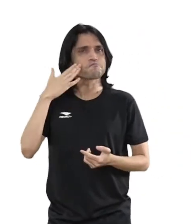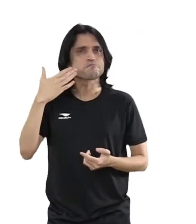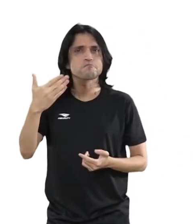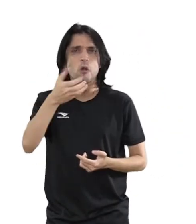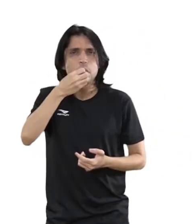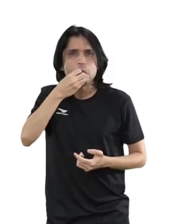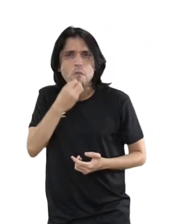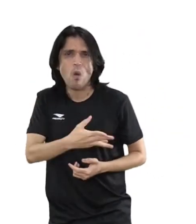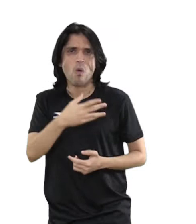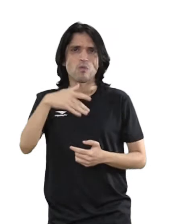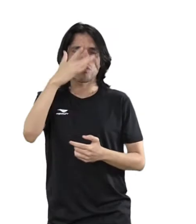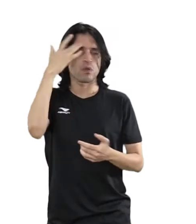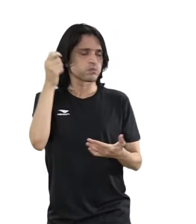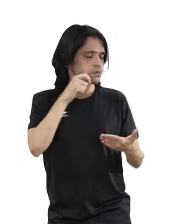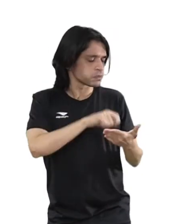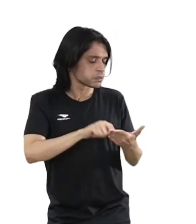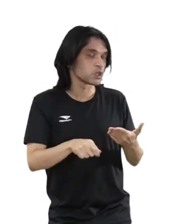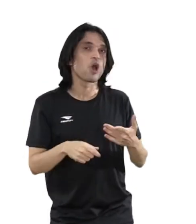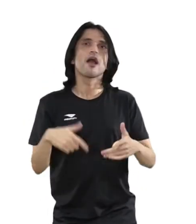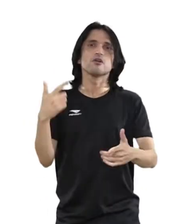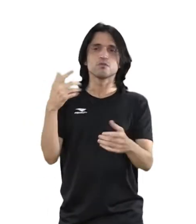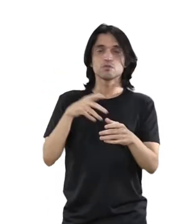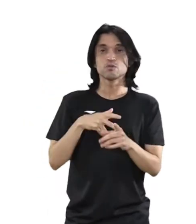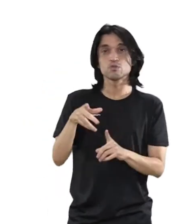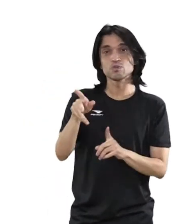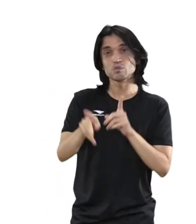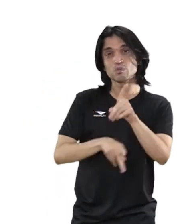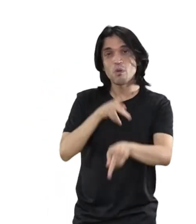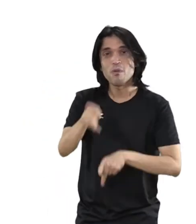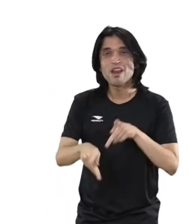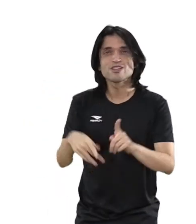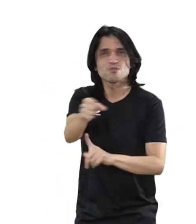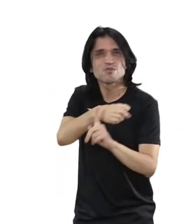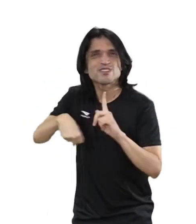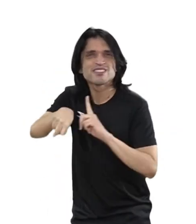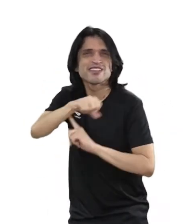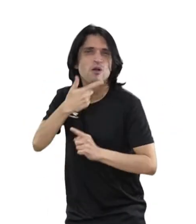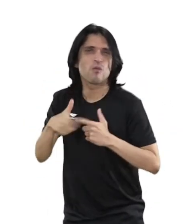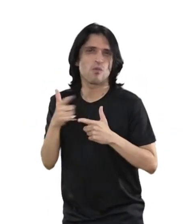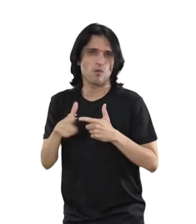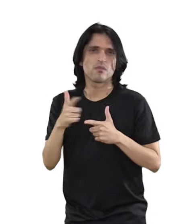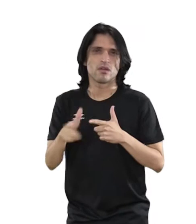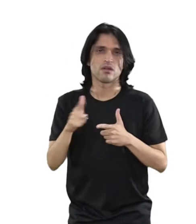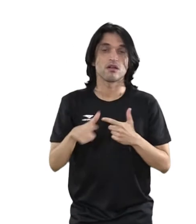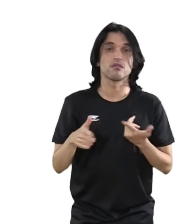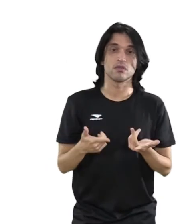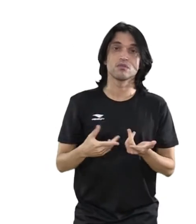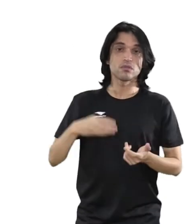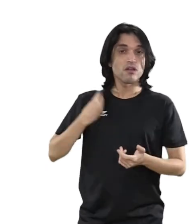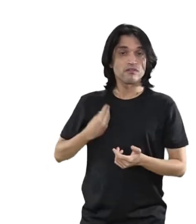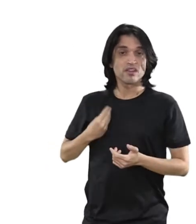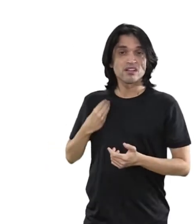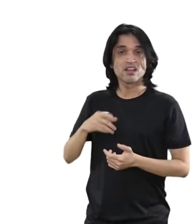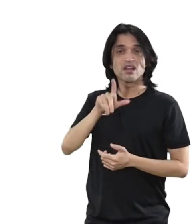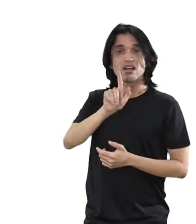sociais. Neste caso, a seca do Nordeste. Inspirada na própria experiência de Graciliano Ramos, Vidas Secas